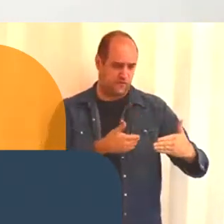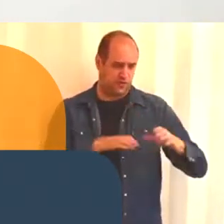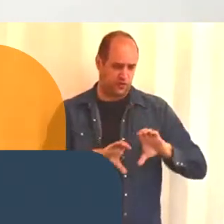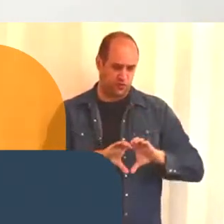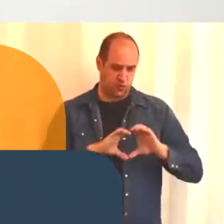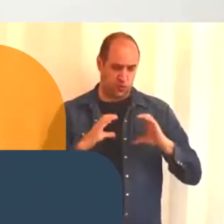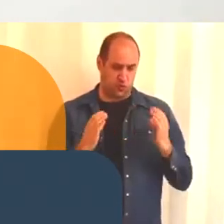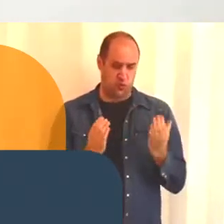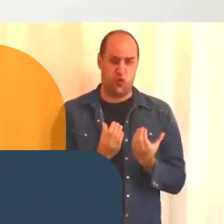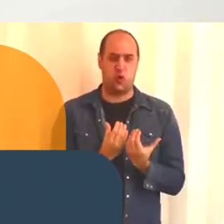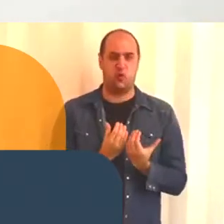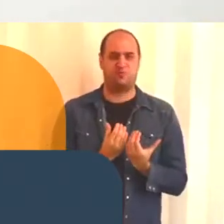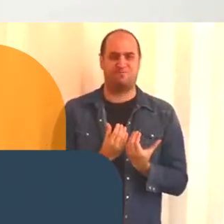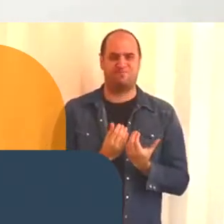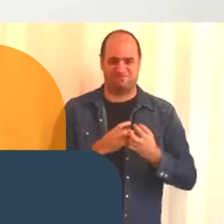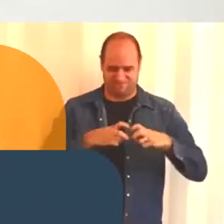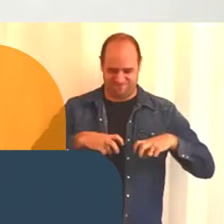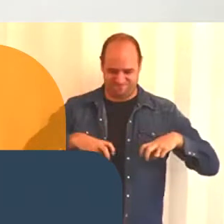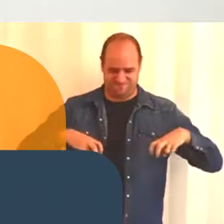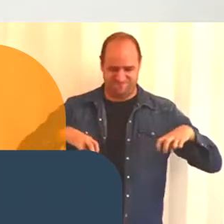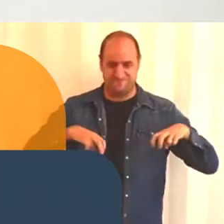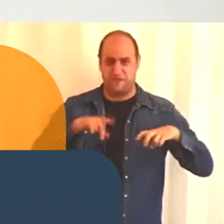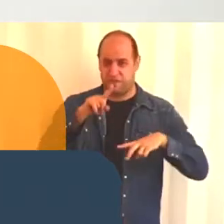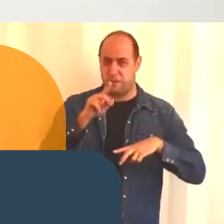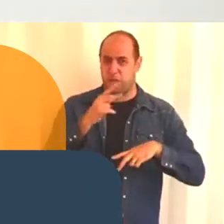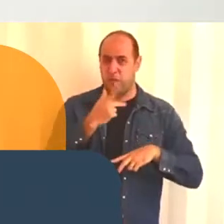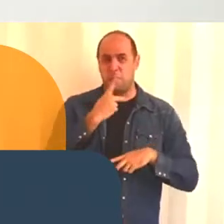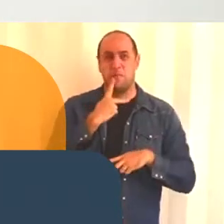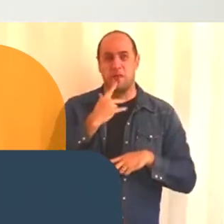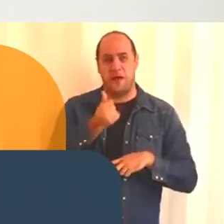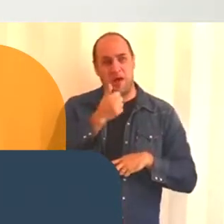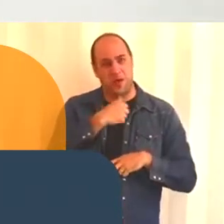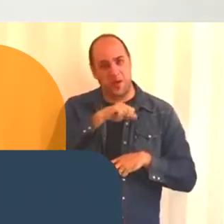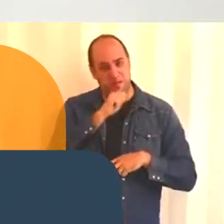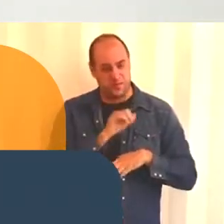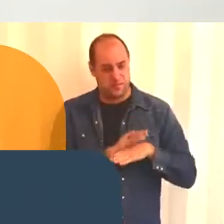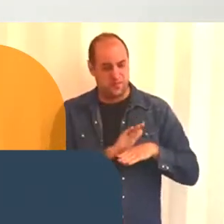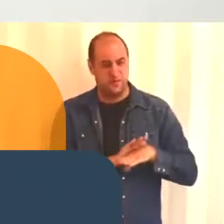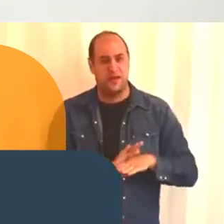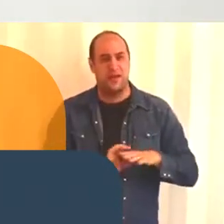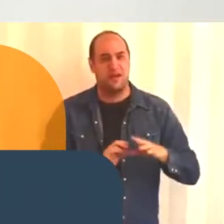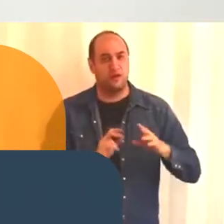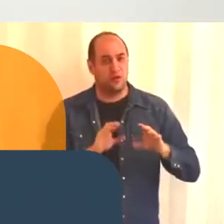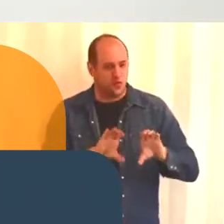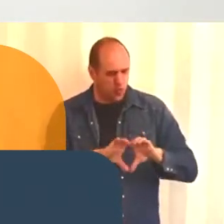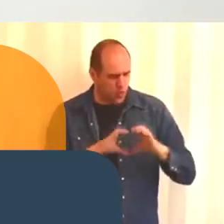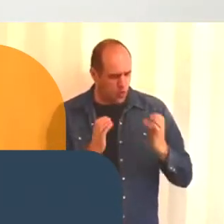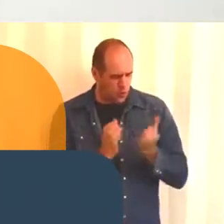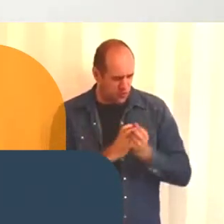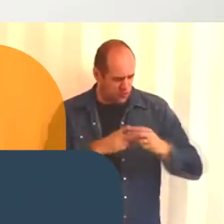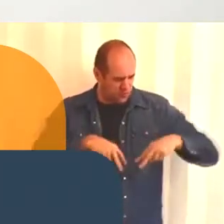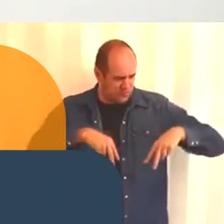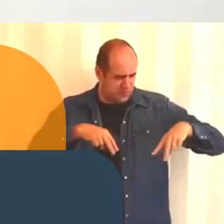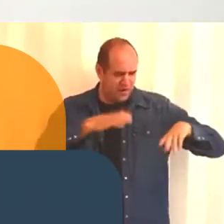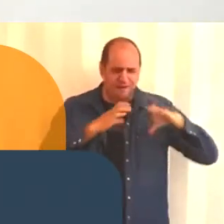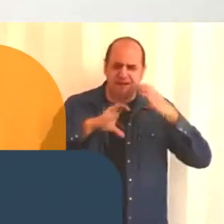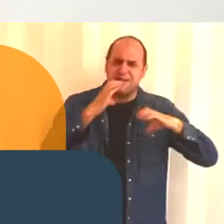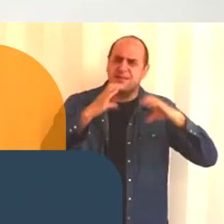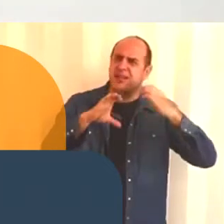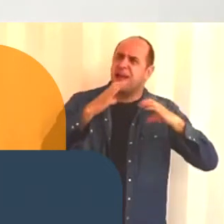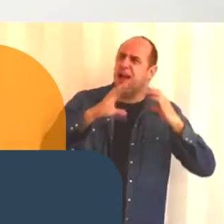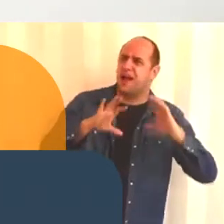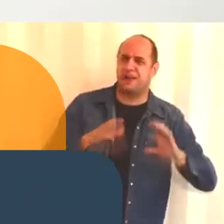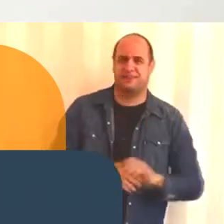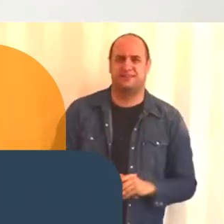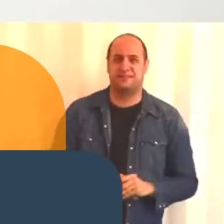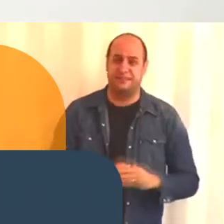coro geral da igreja. Então você vai ter que ir com a ajuda do papai e da mamãe desenhar um coral bem bonito, alegre, cantando,